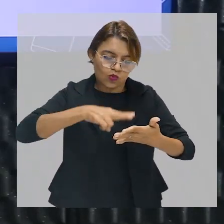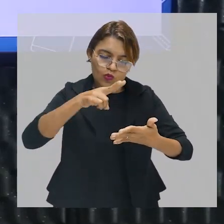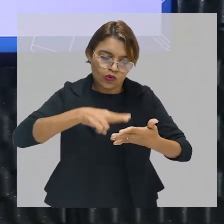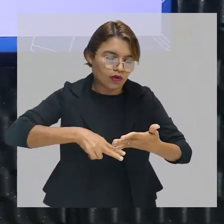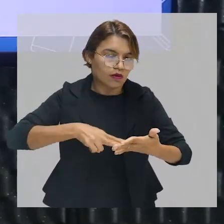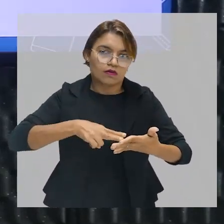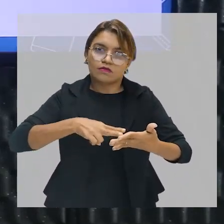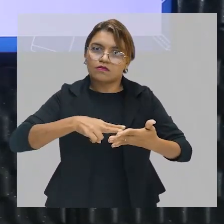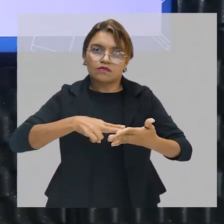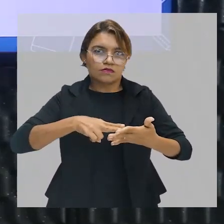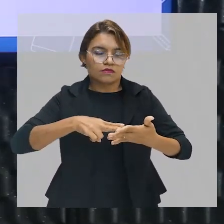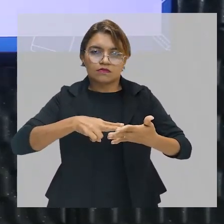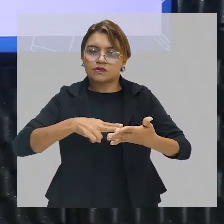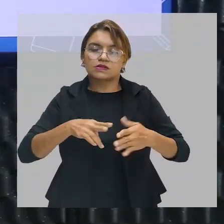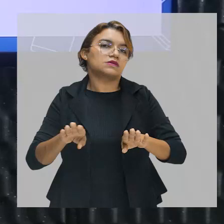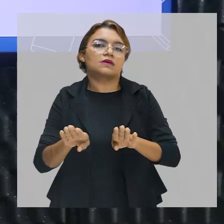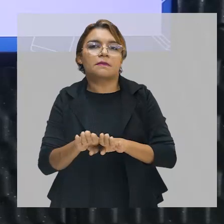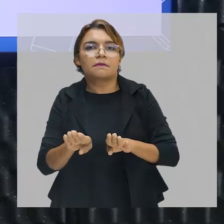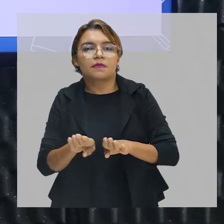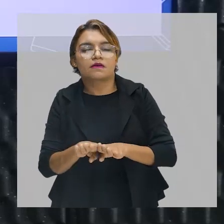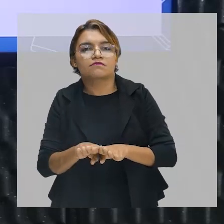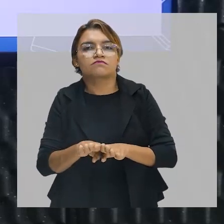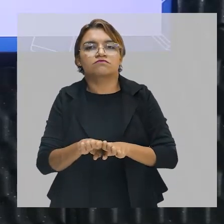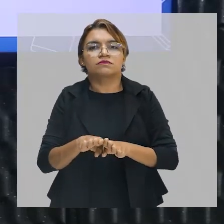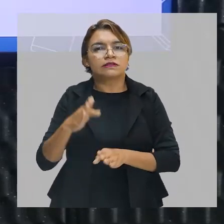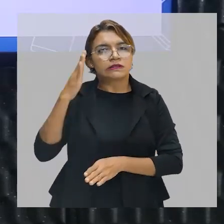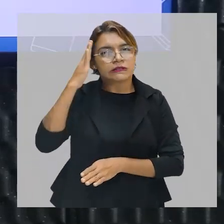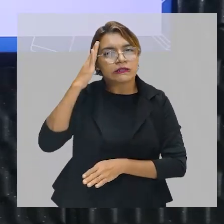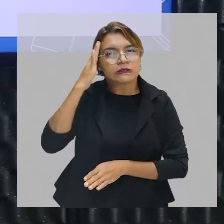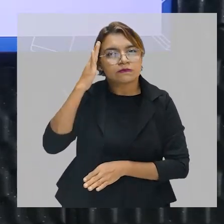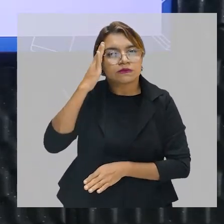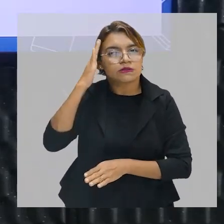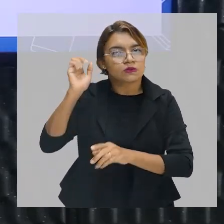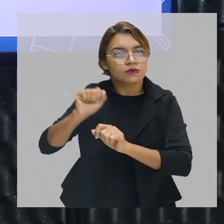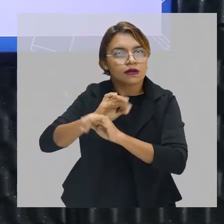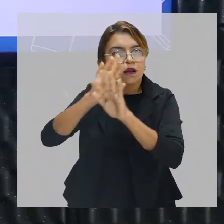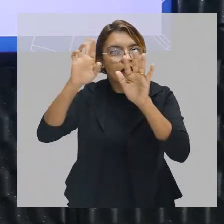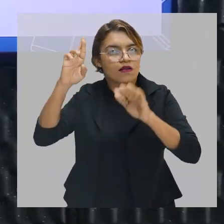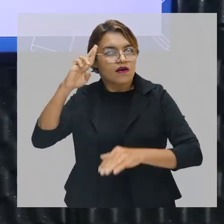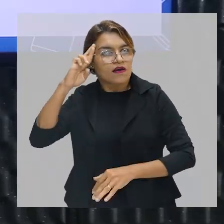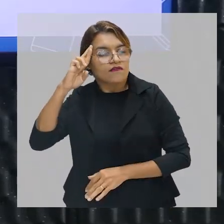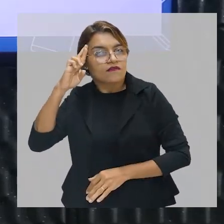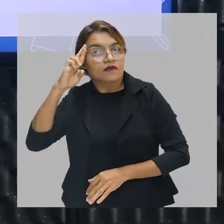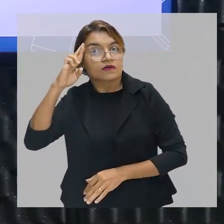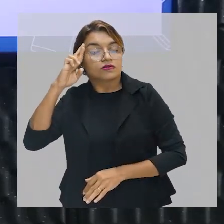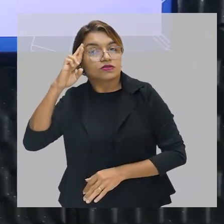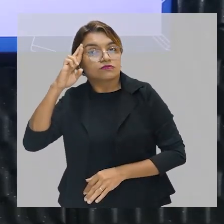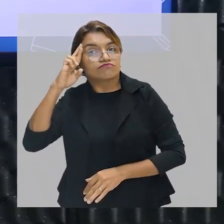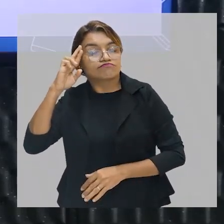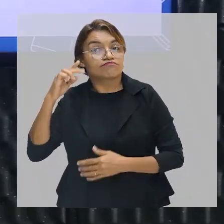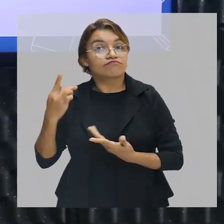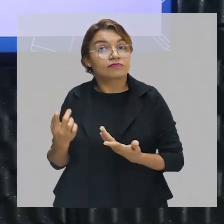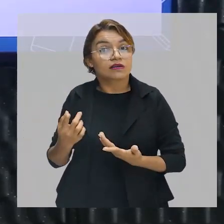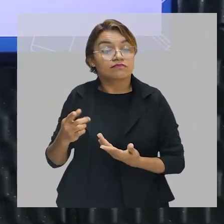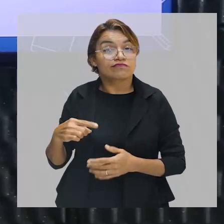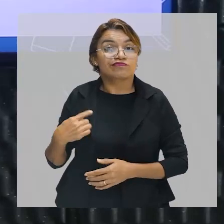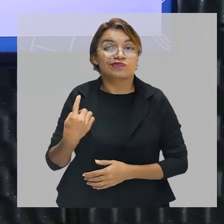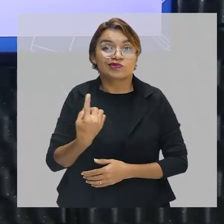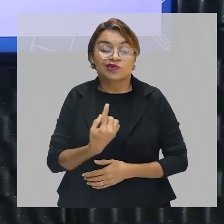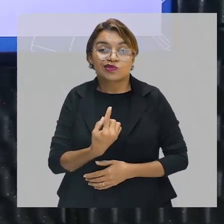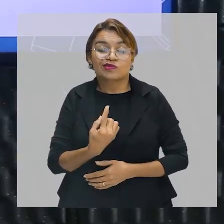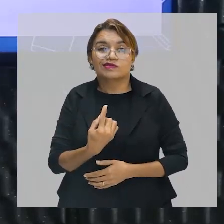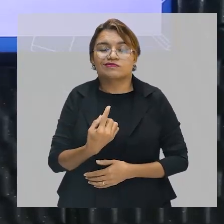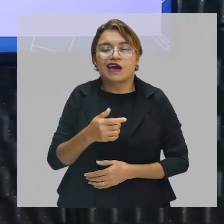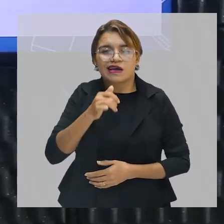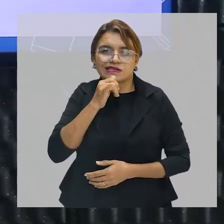tivermos um nível de criticidade, um nível de entendimento e de reflexão, certamente vamos nos deixar levar por